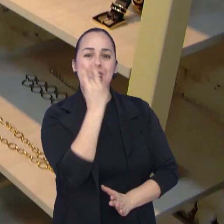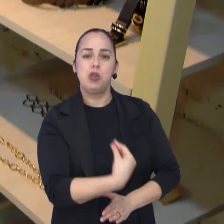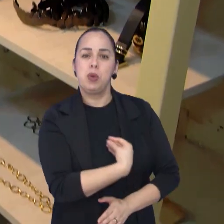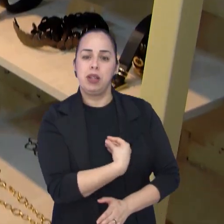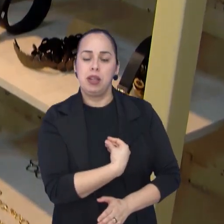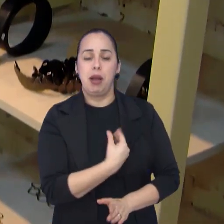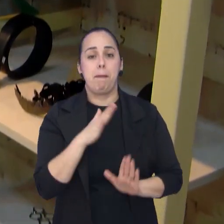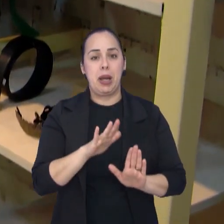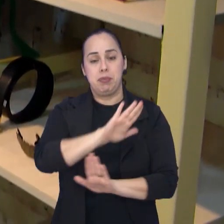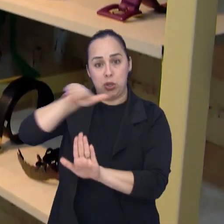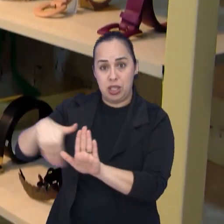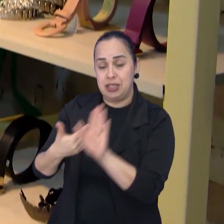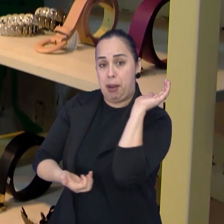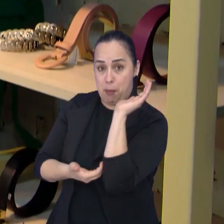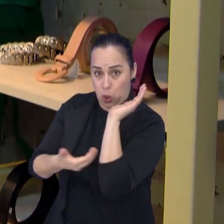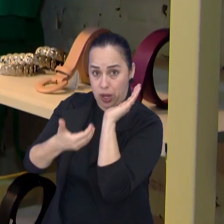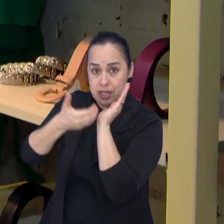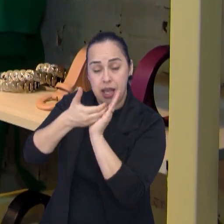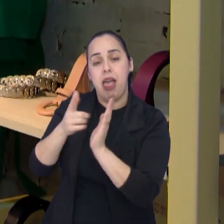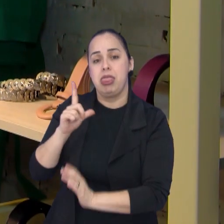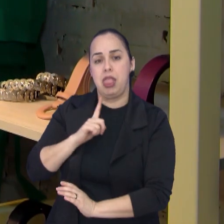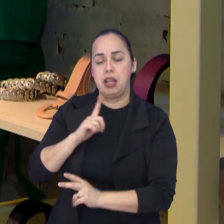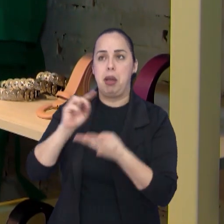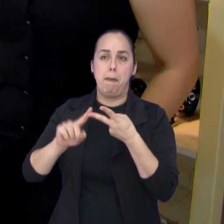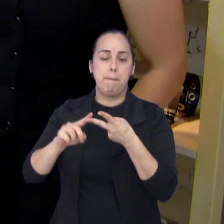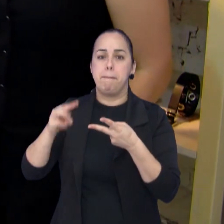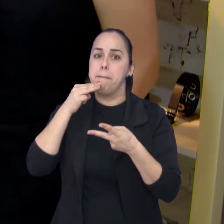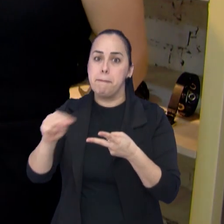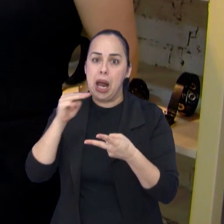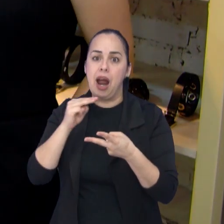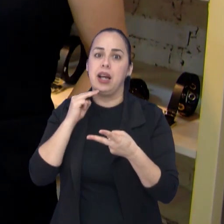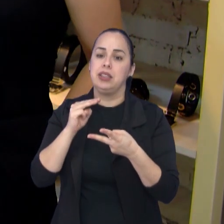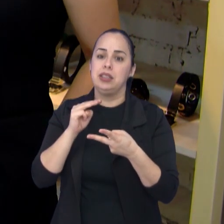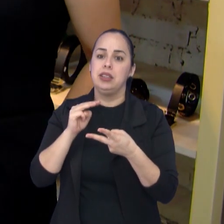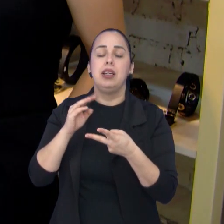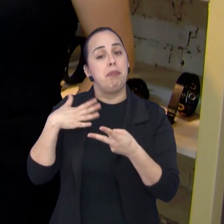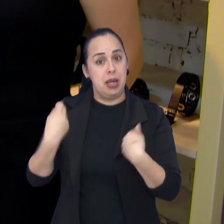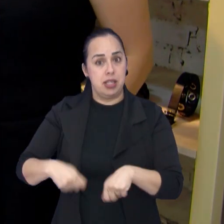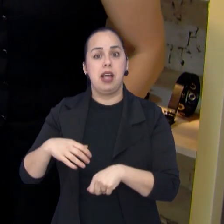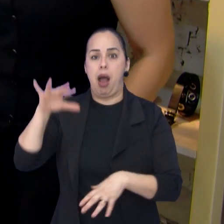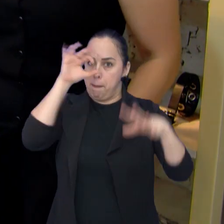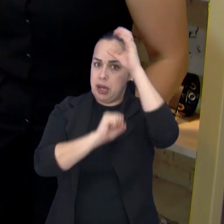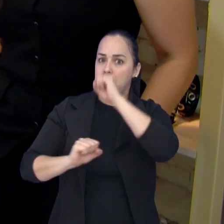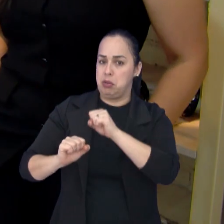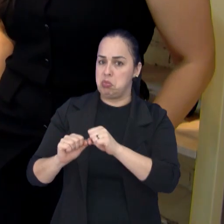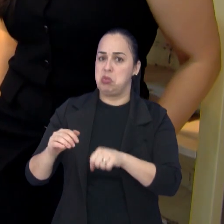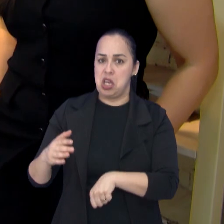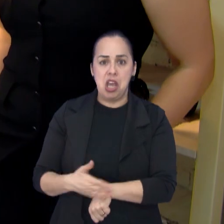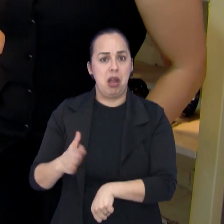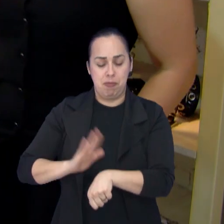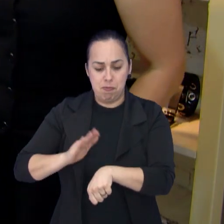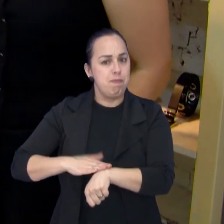aí tem a parte burocrática, tem o marketing, tem muita coisa envolvida. É se profissionalizar mesmo, né? E correr, não tenha